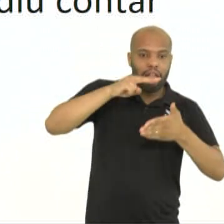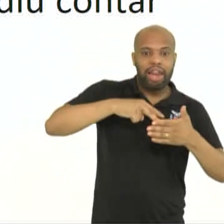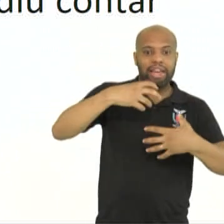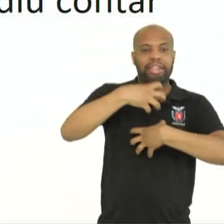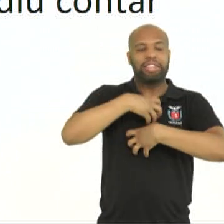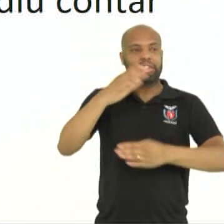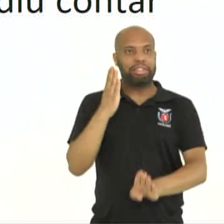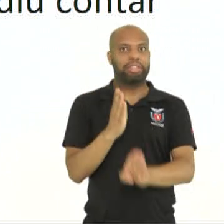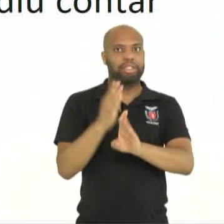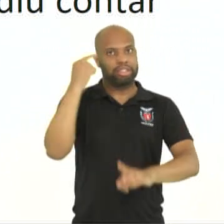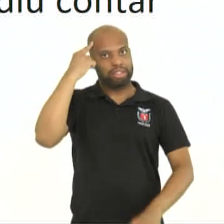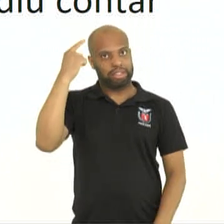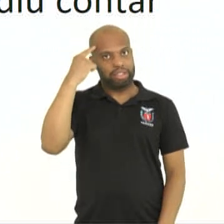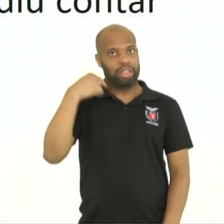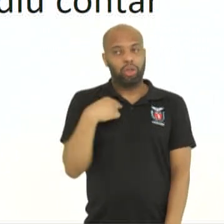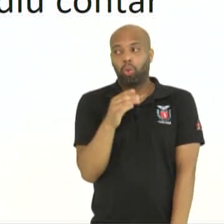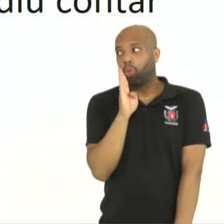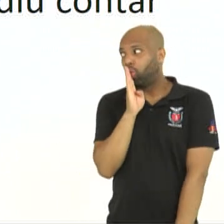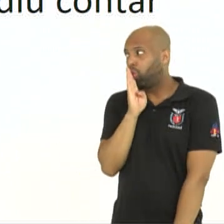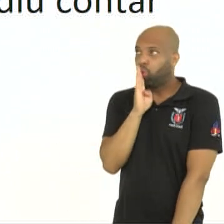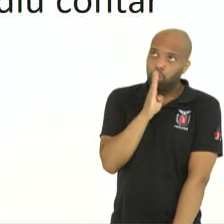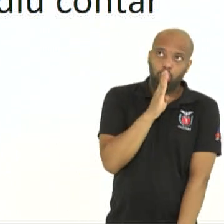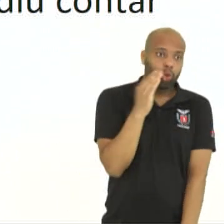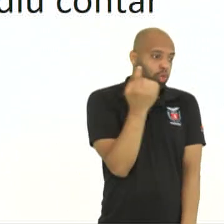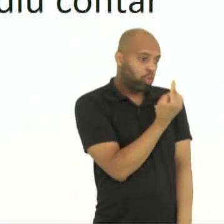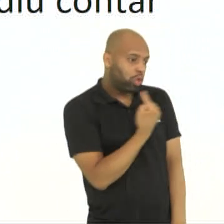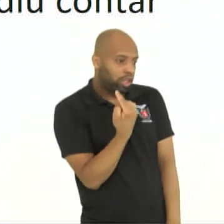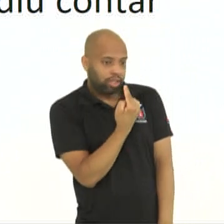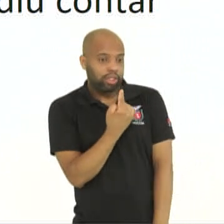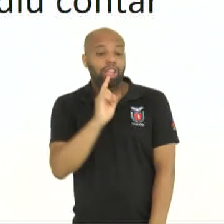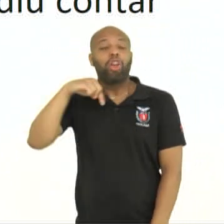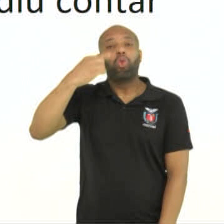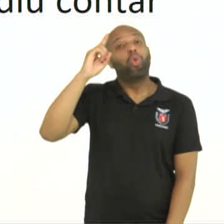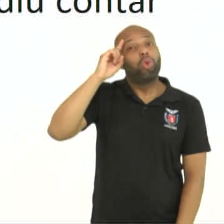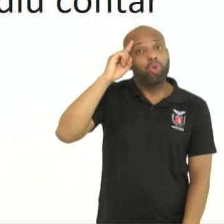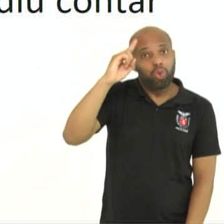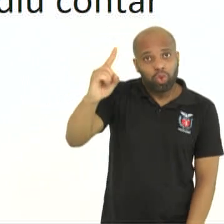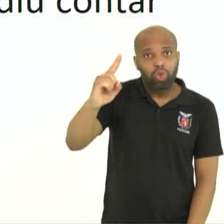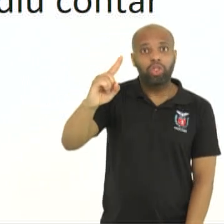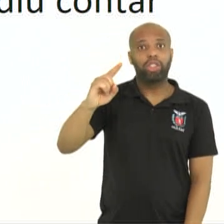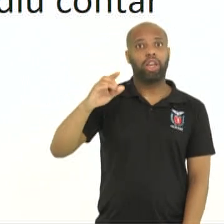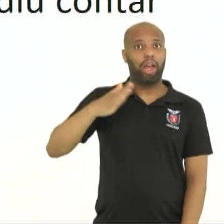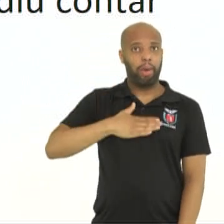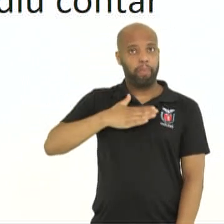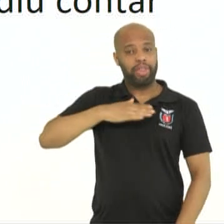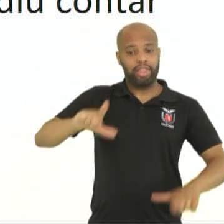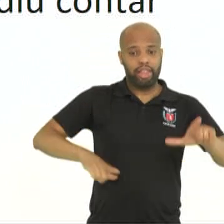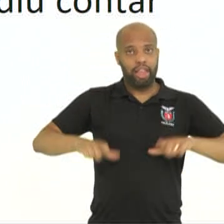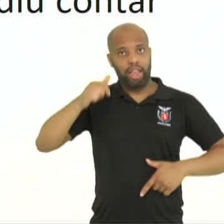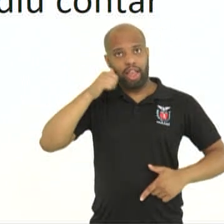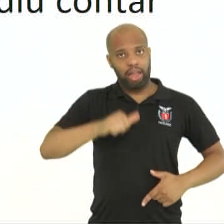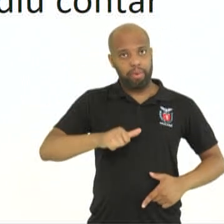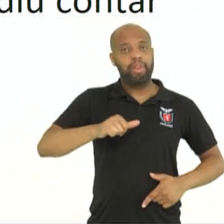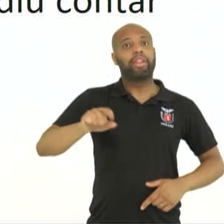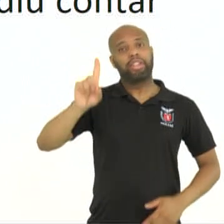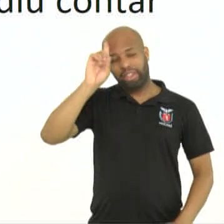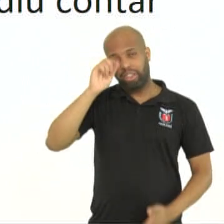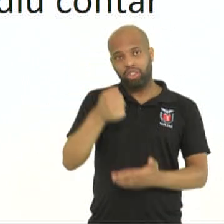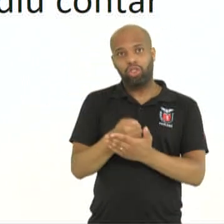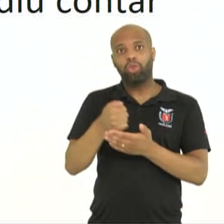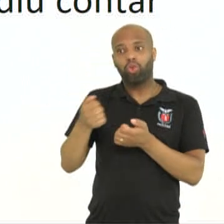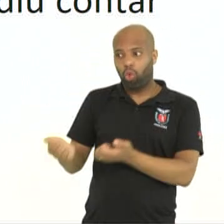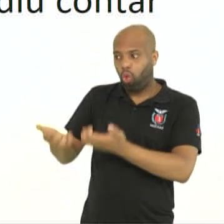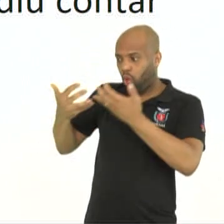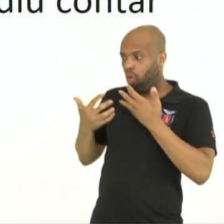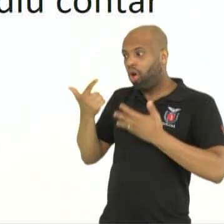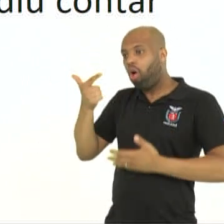murchinha, daqui para ali, inventando o que fazer. Só no dia seguinte, quando minha prima decidiu contar para mim outro de